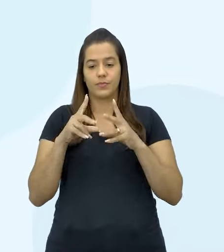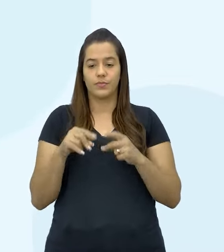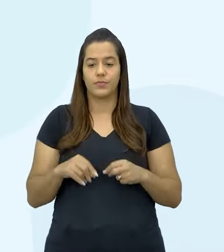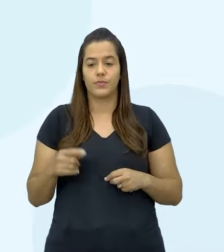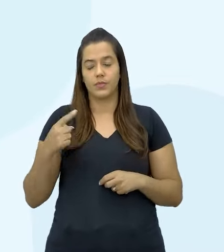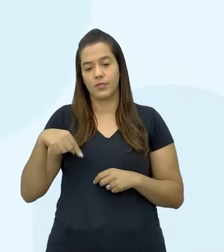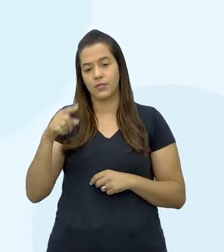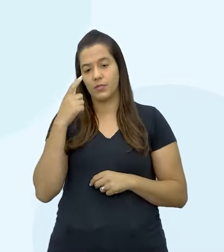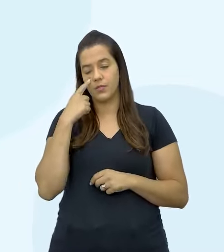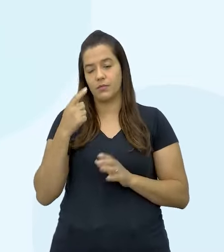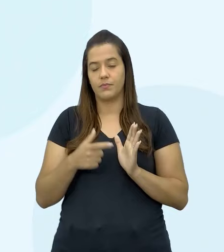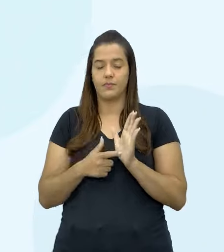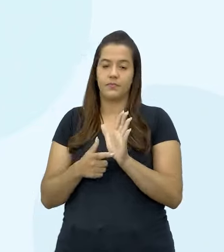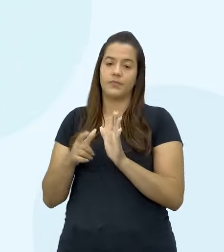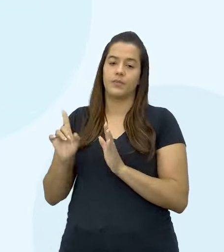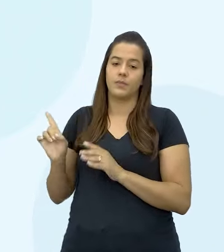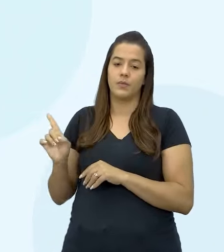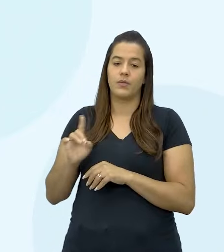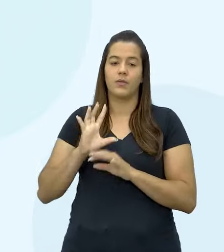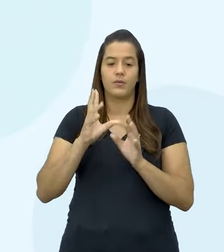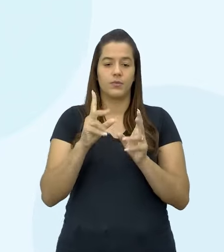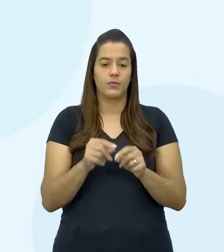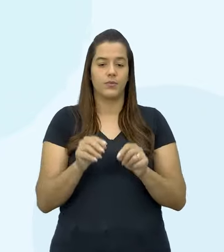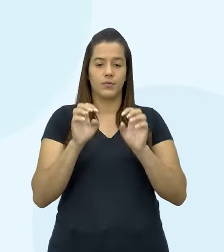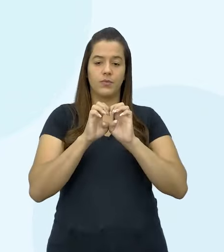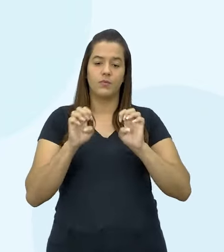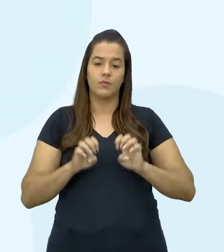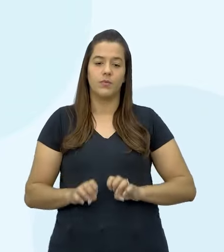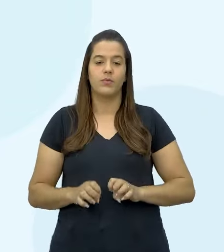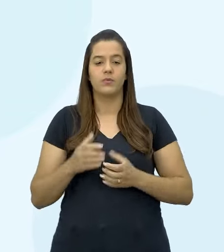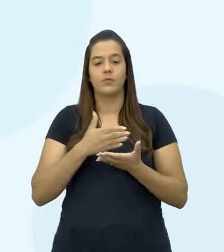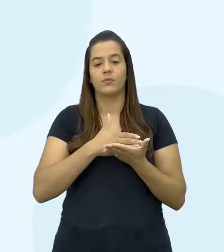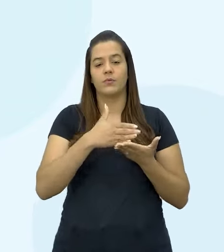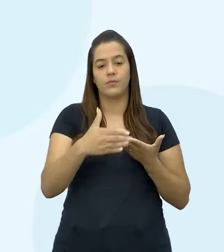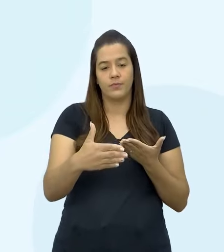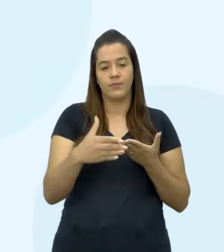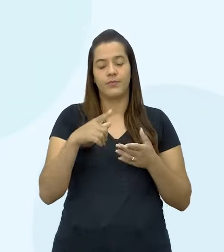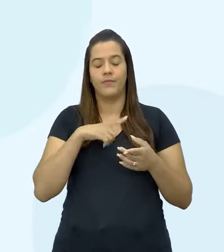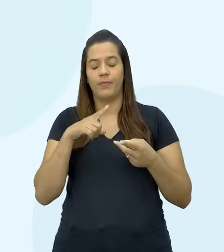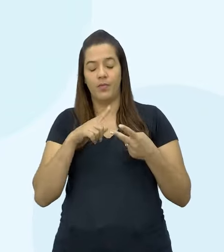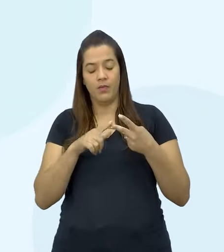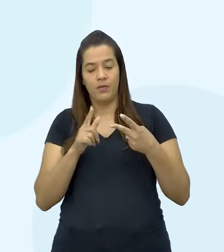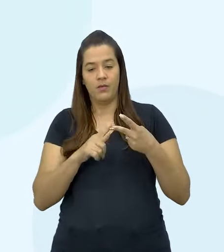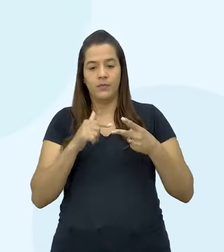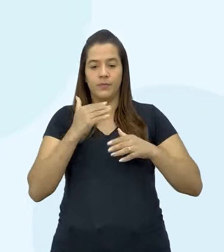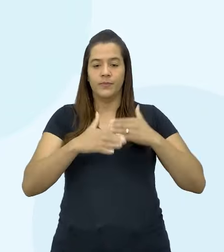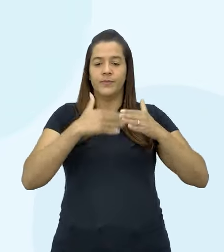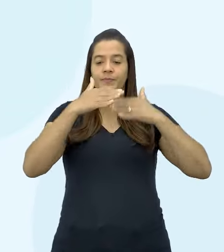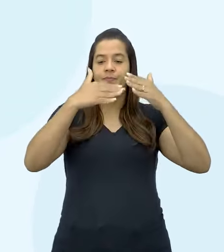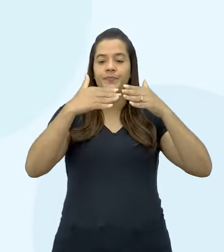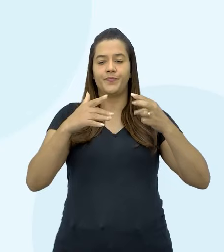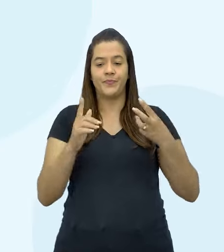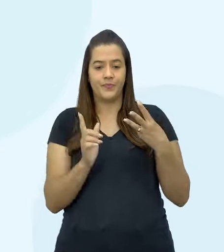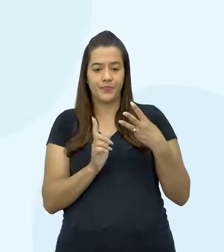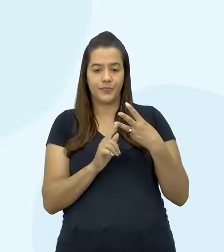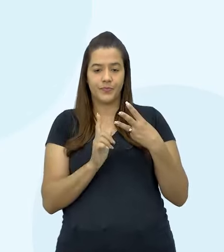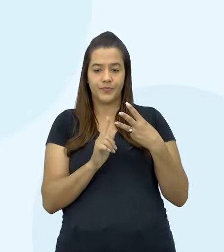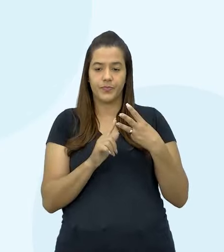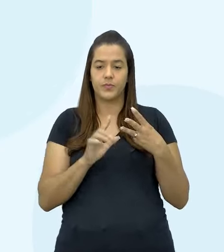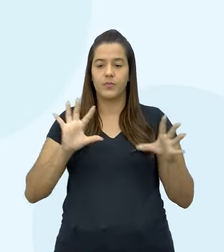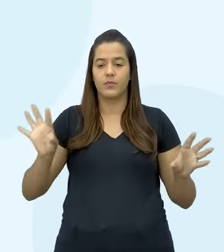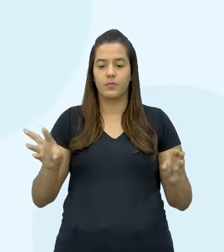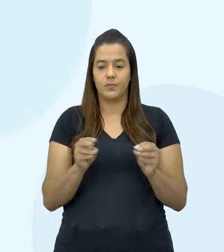vendo aí na tela, que é todas, né, é um padrão. Todas têm introdução, todas têm uma proposta de desenvolvimento e uma proposta